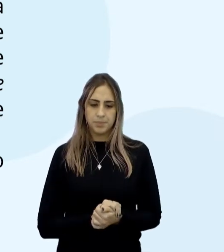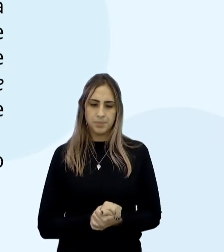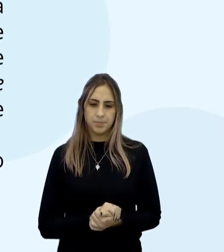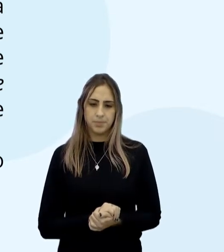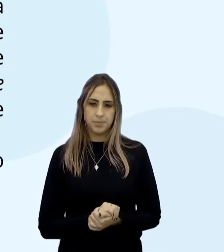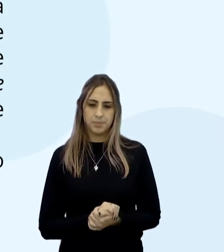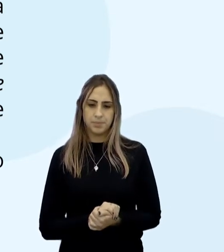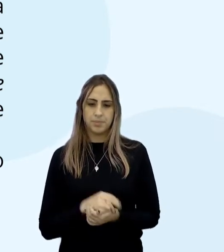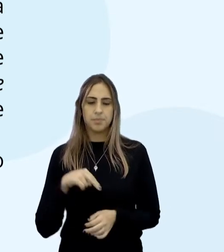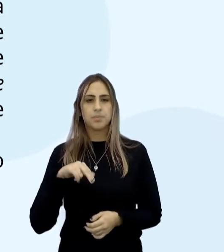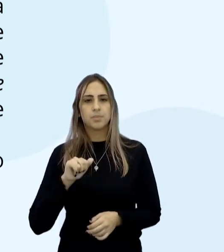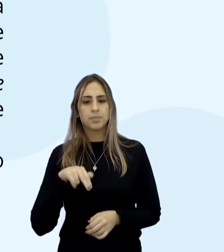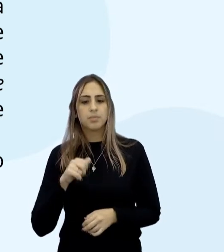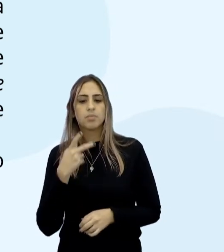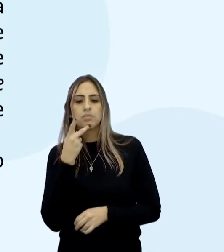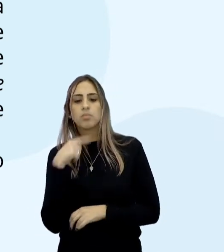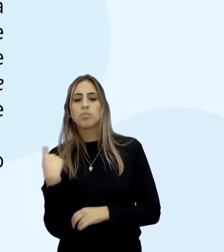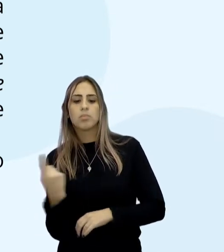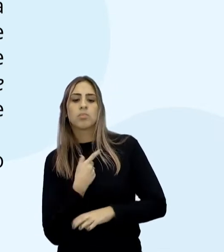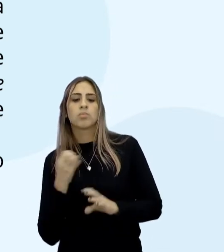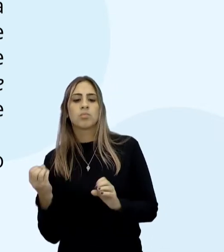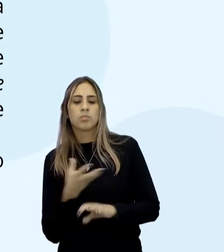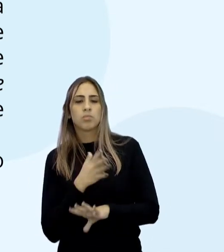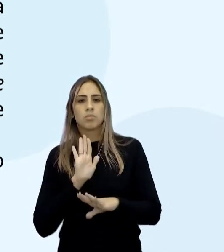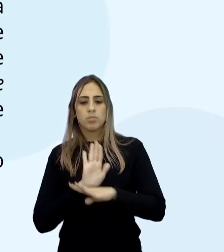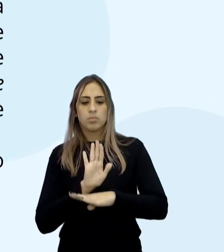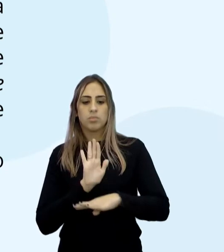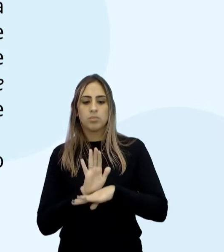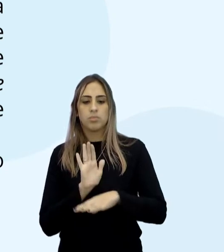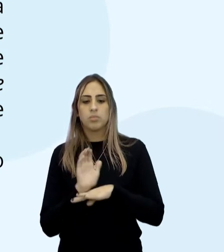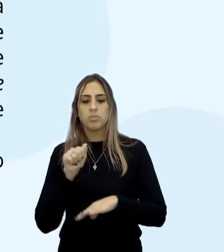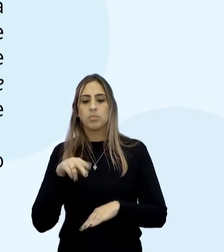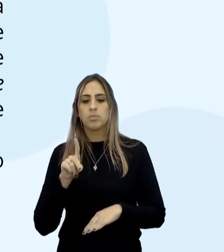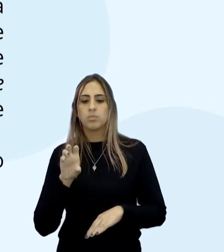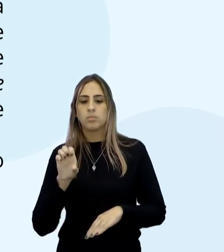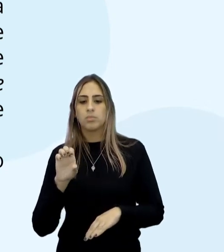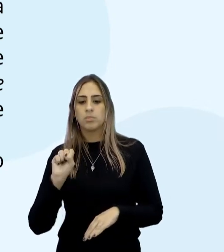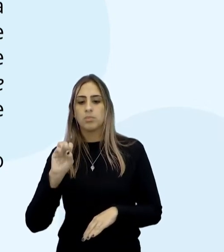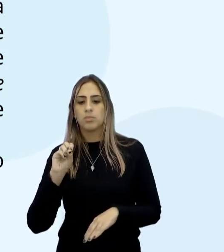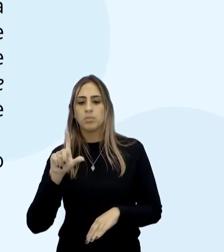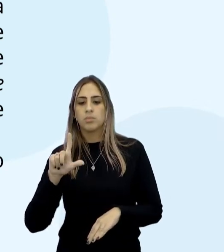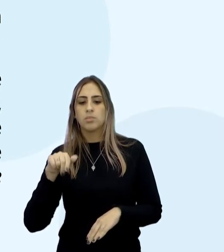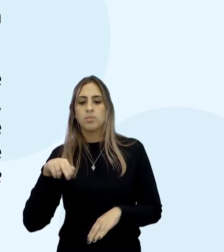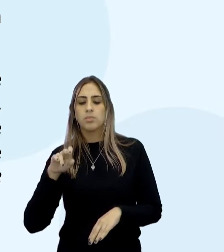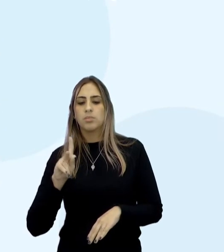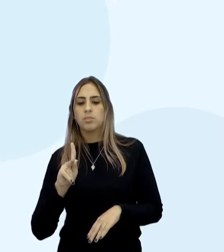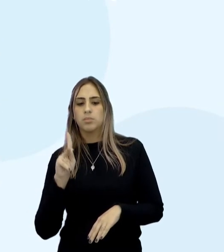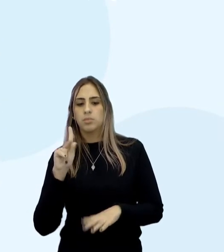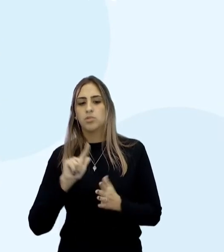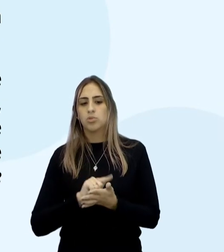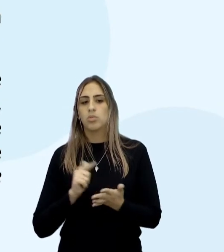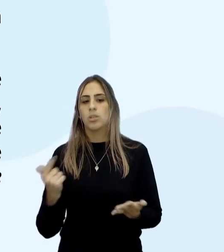e-mail, Nina fala ao nosso novo colaborador, André Sonic, jornalista